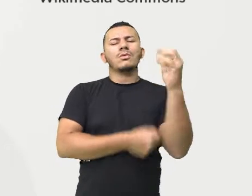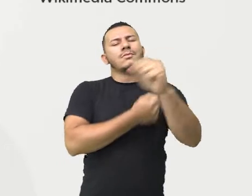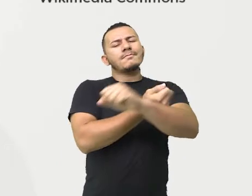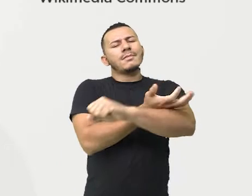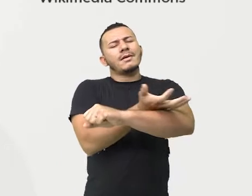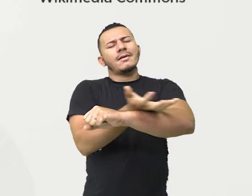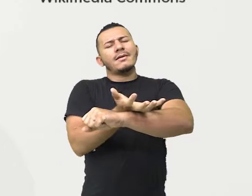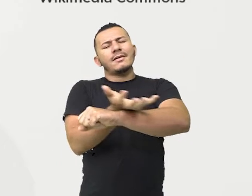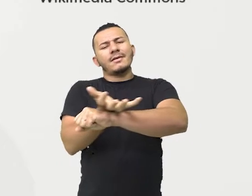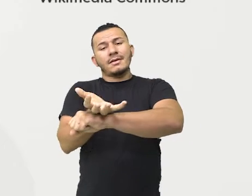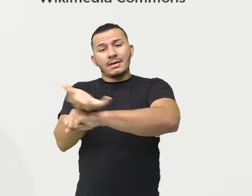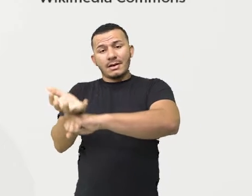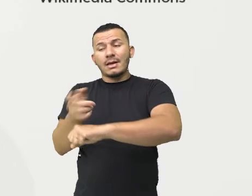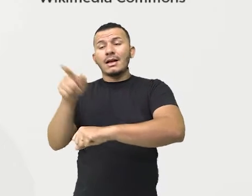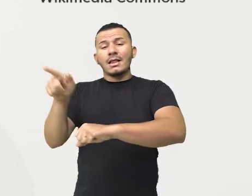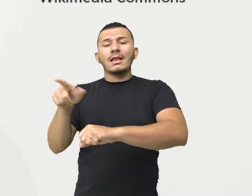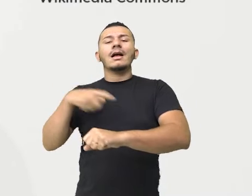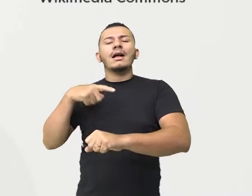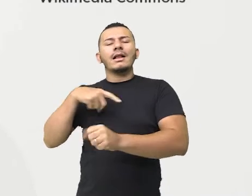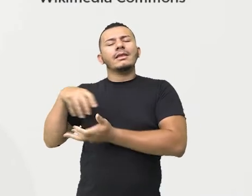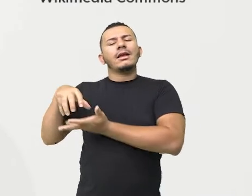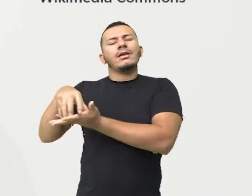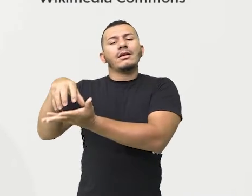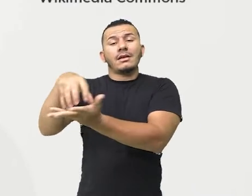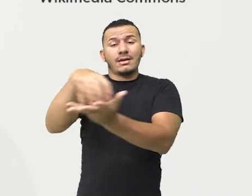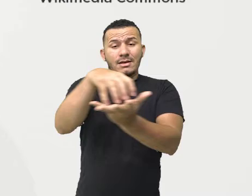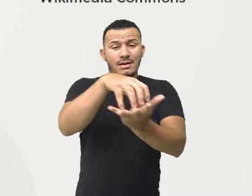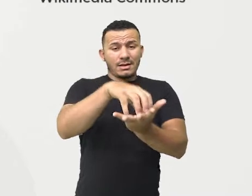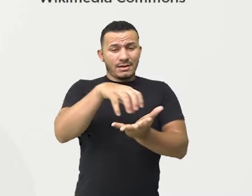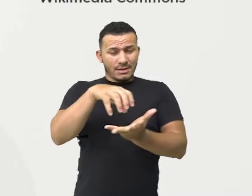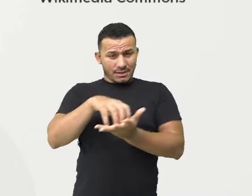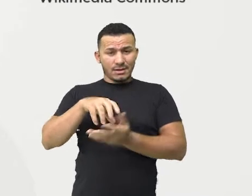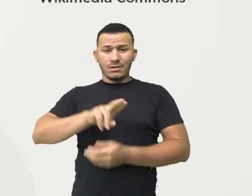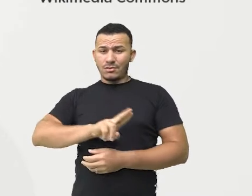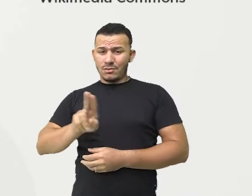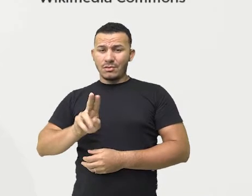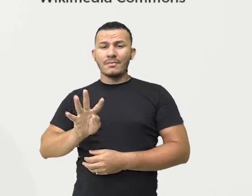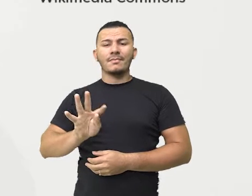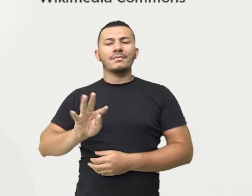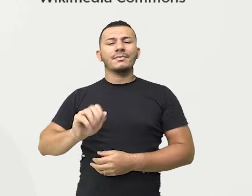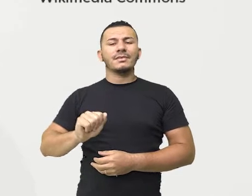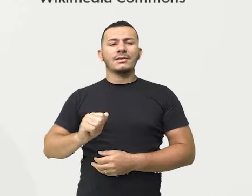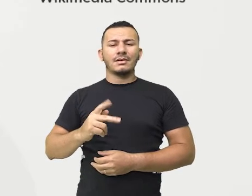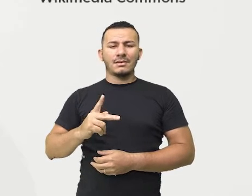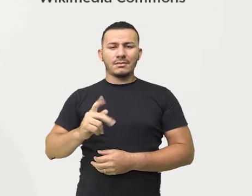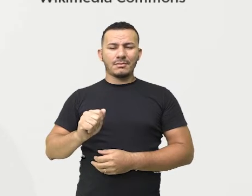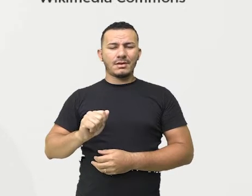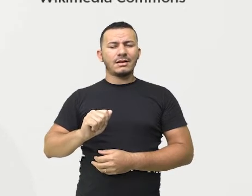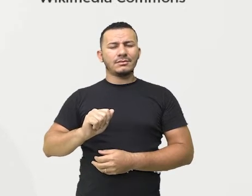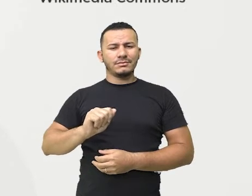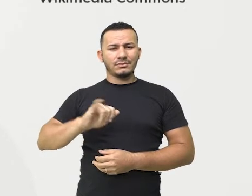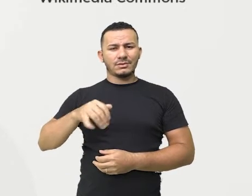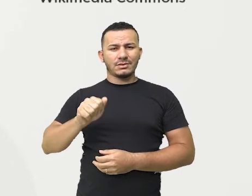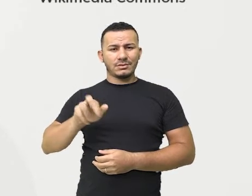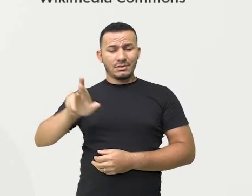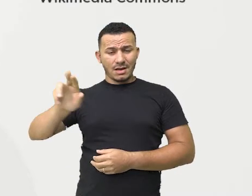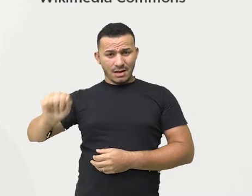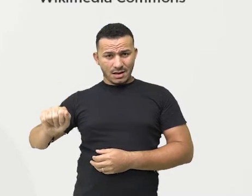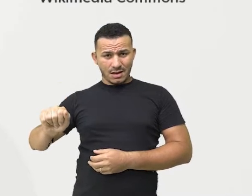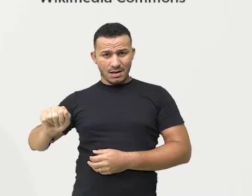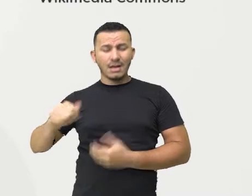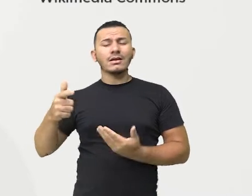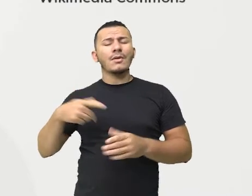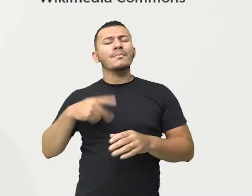campeava sua guerreira tribo, a grande nação Tabajara. O pé grácil e nu,